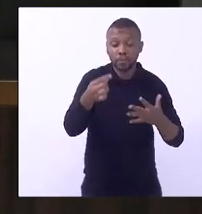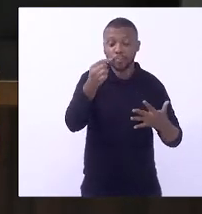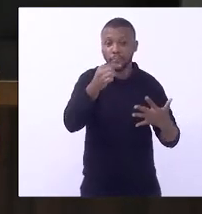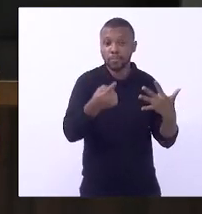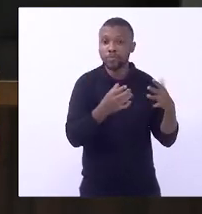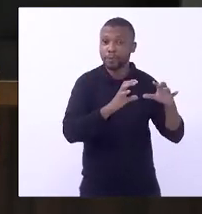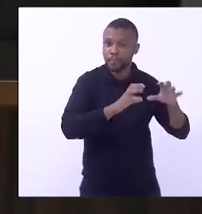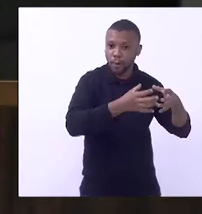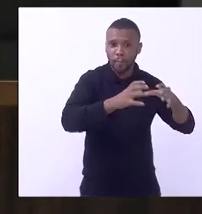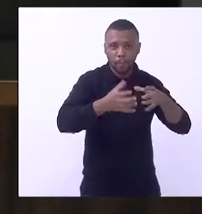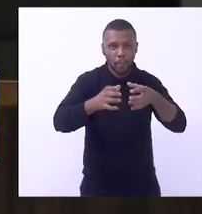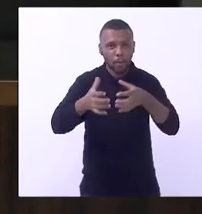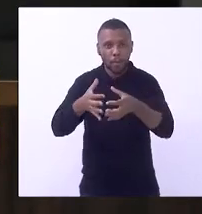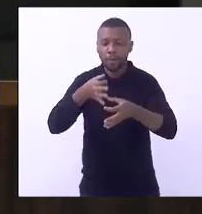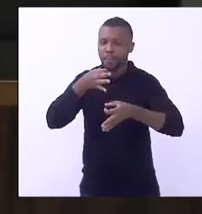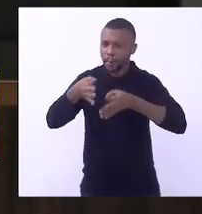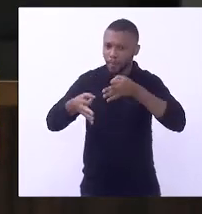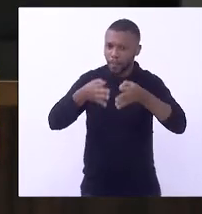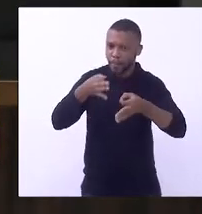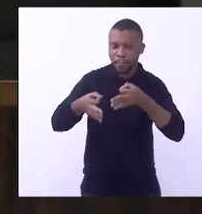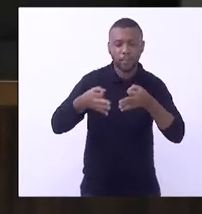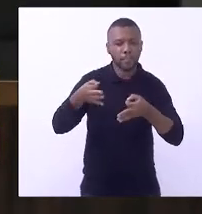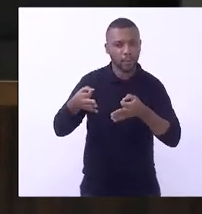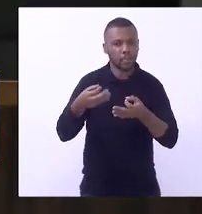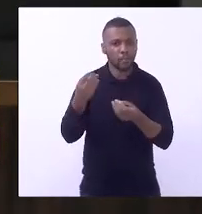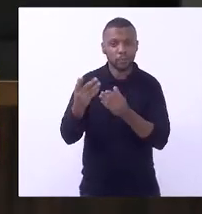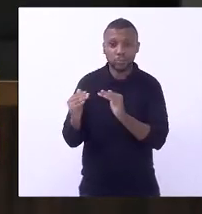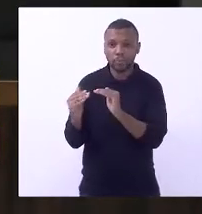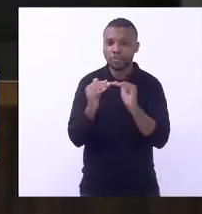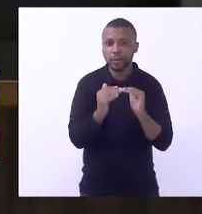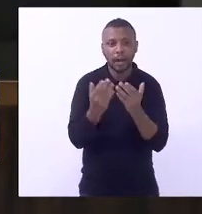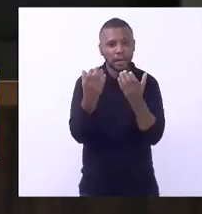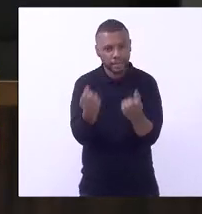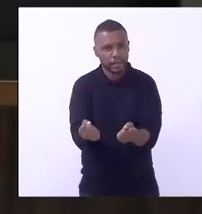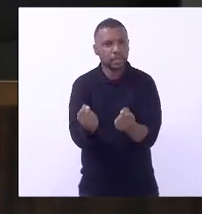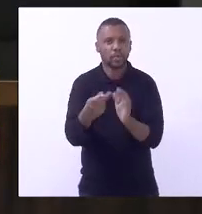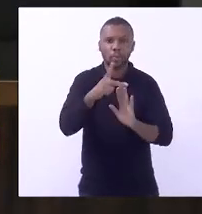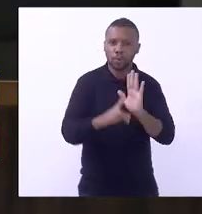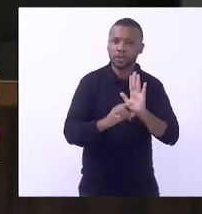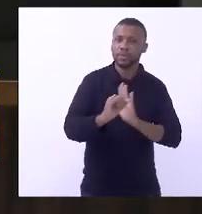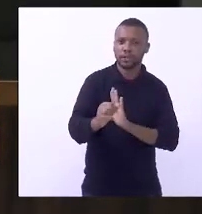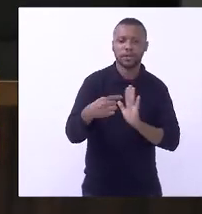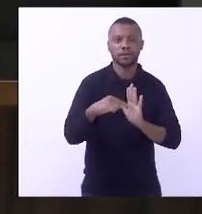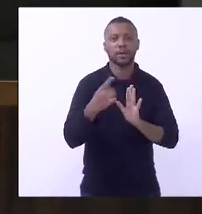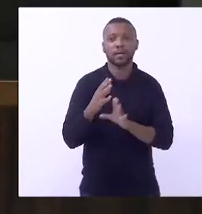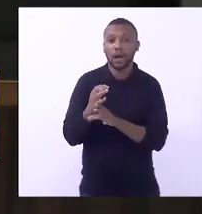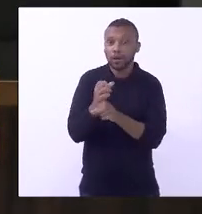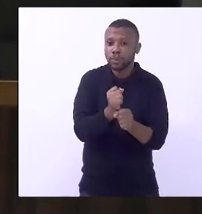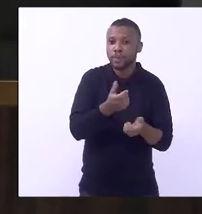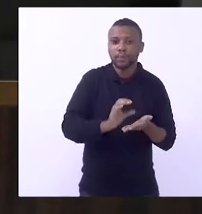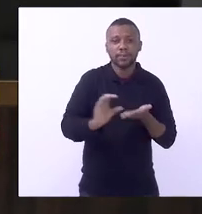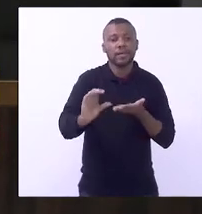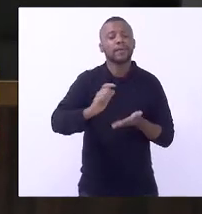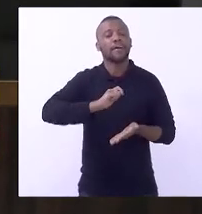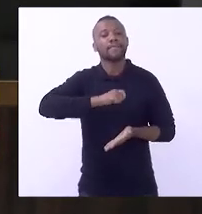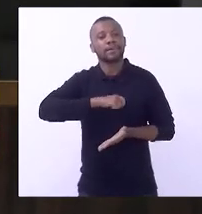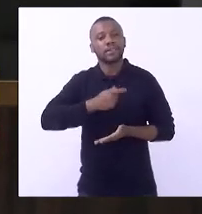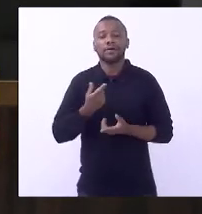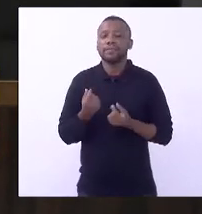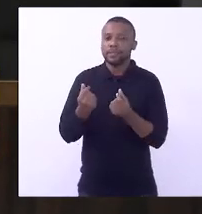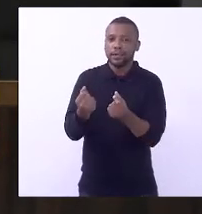Educação, de Ciência e Tecnologia, de Turismo, de Cultura, de Assuntos Municipais, Desenvolvimento Regional e de Orçamento, Finanças, Fiscalização Financeira e